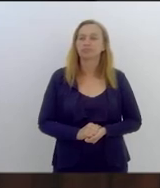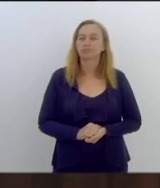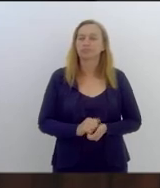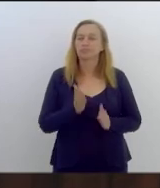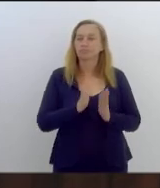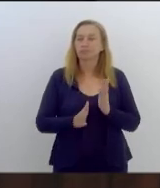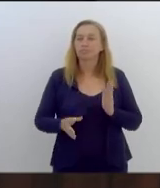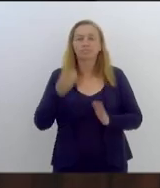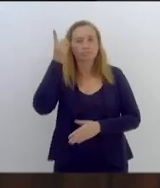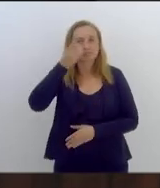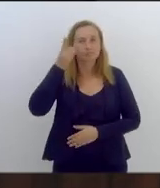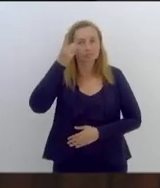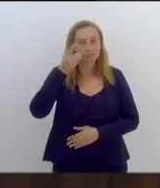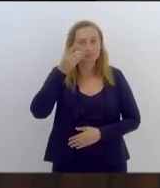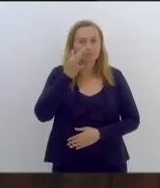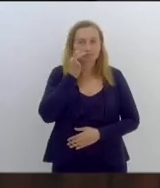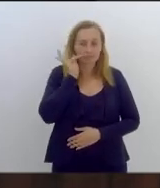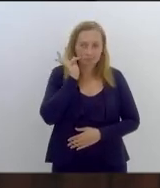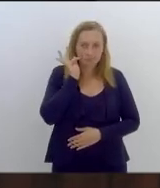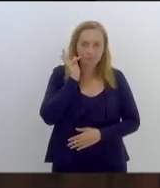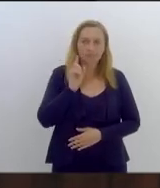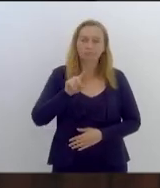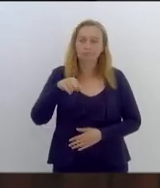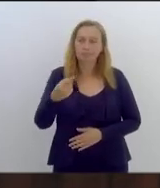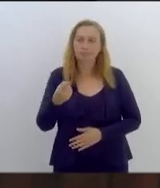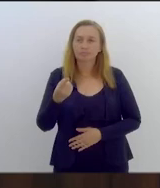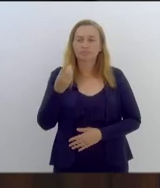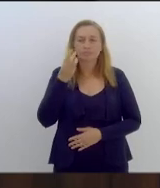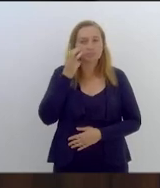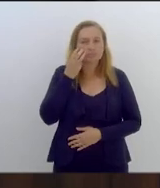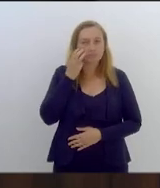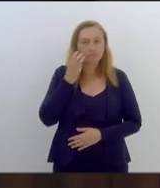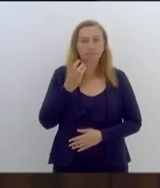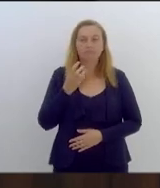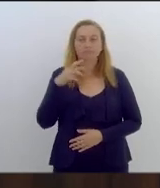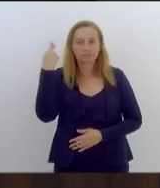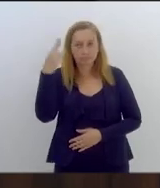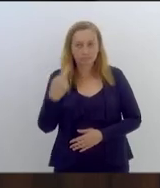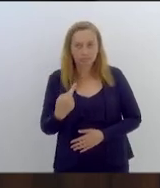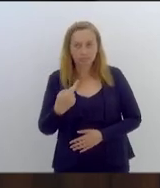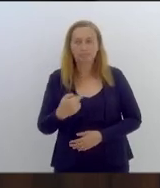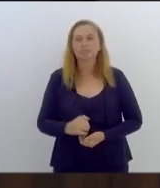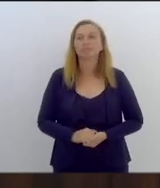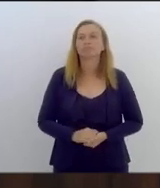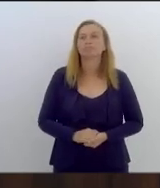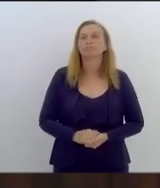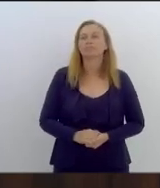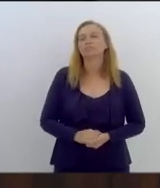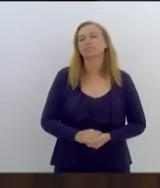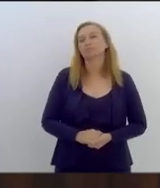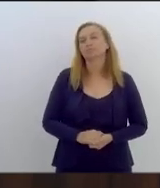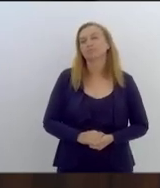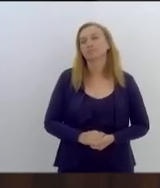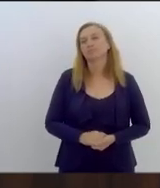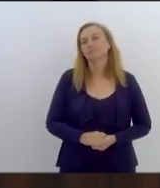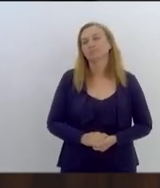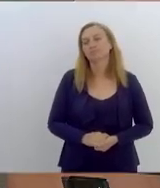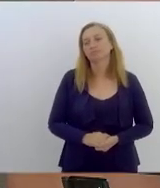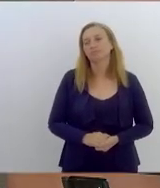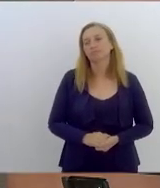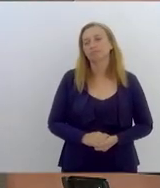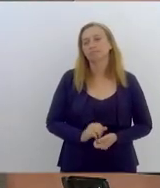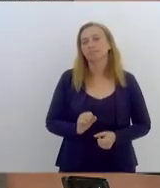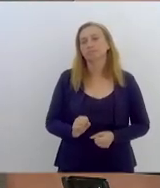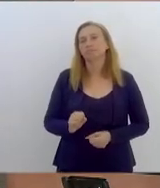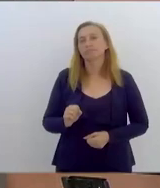questão de ordem para o deputado Flávio Serafini, em seguida a deputada Renata e deputado Valdec, que é cavaleiro. Por gentileza, claro.